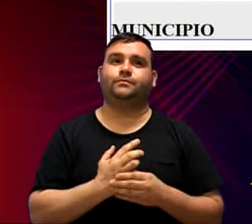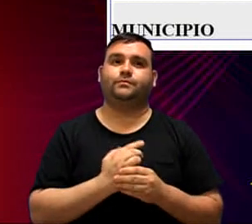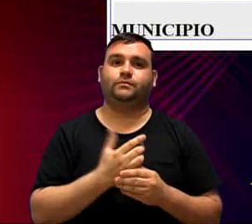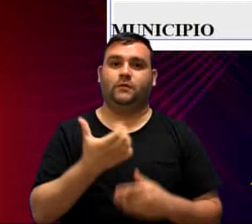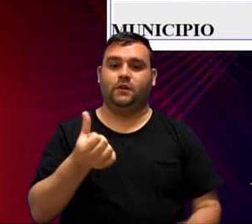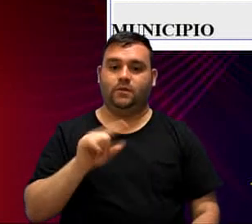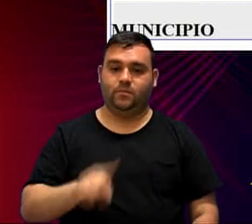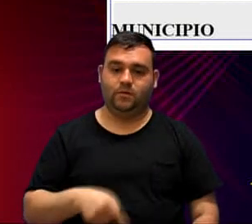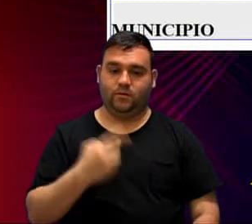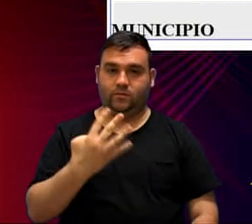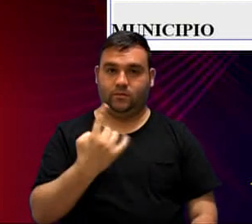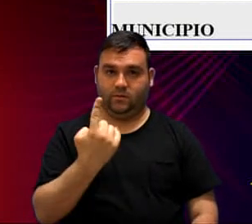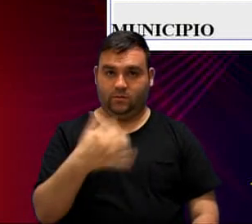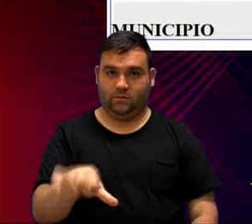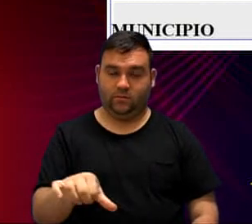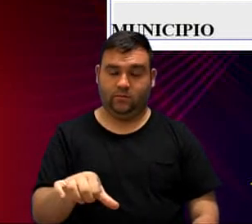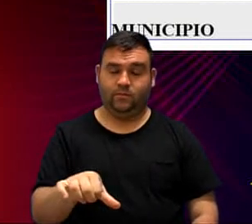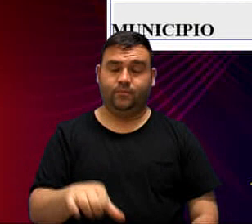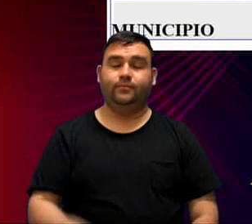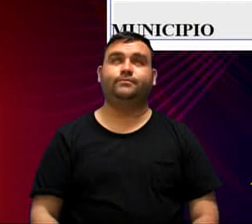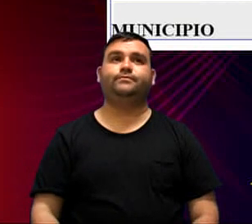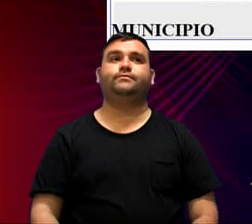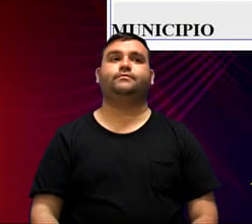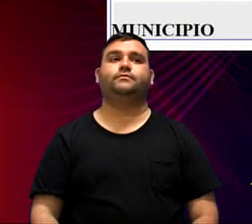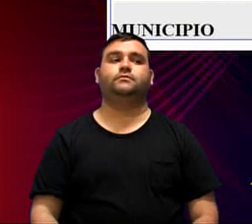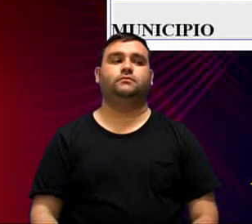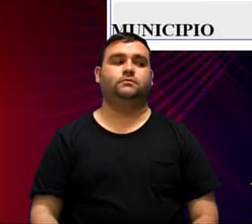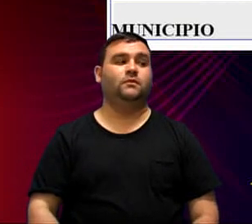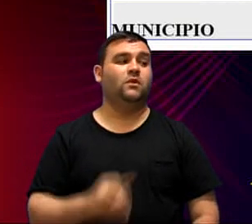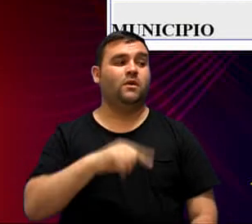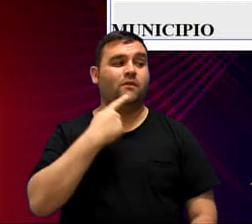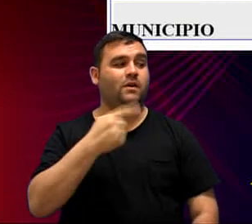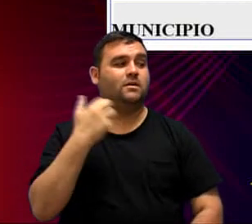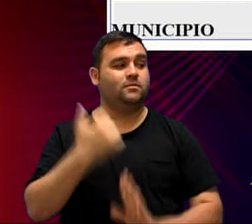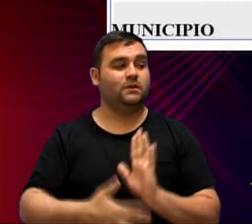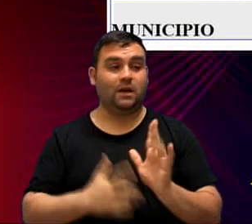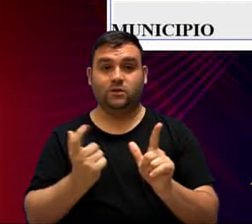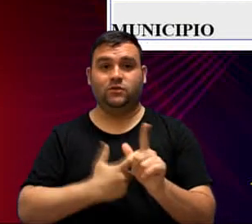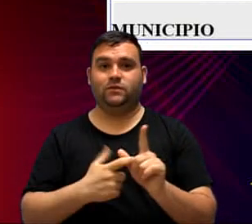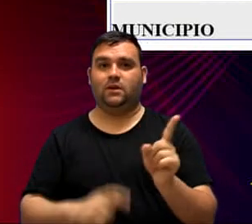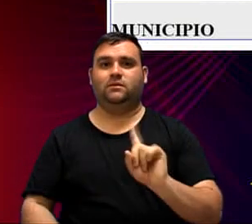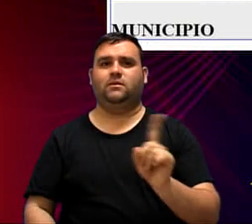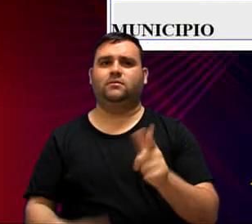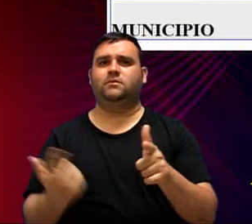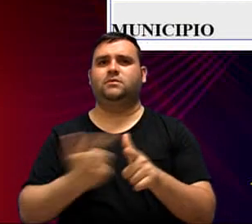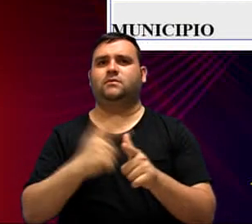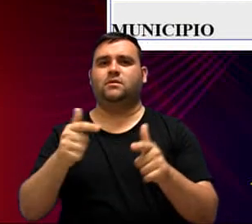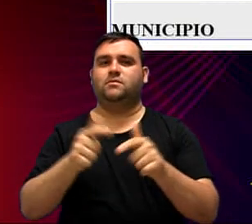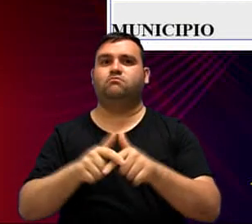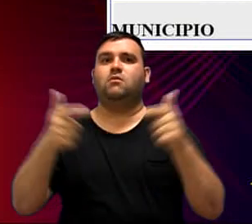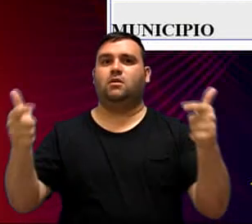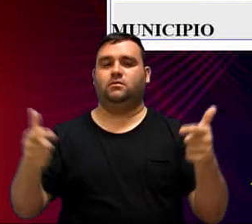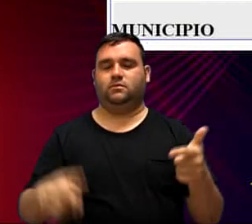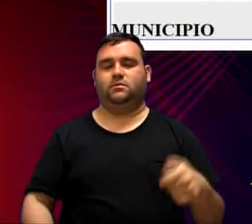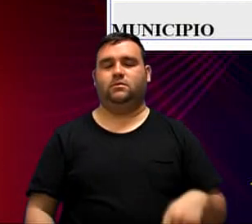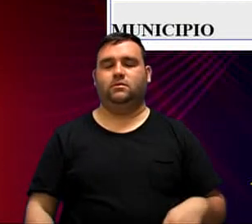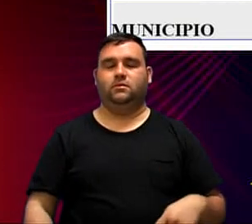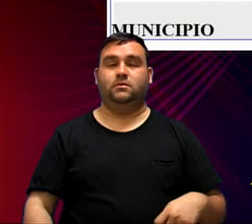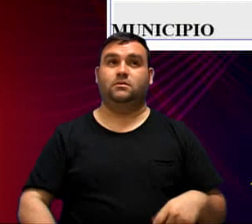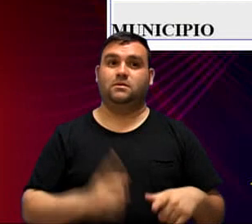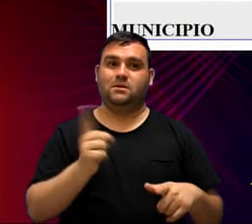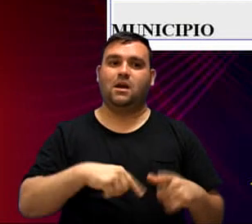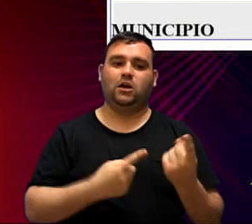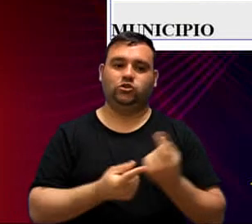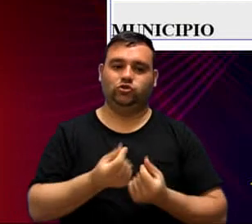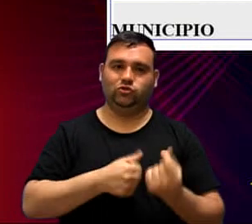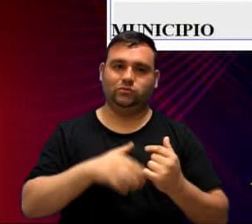de R$ 6.419.000. Entendeu? Nós não estamos falando da despesa. A despesa dele é maior. É a